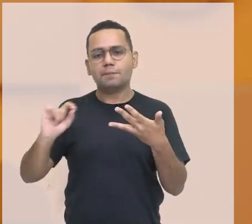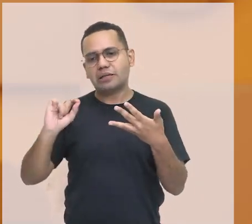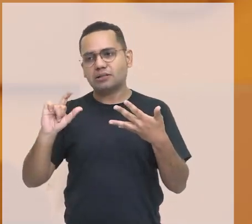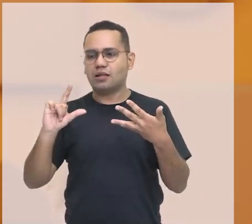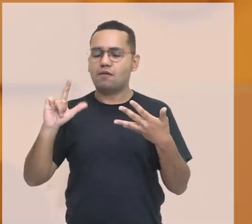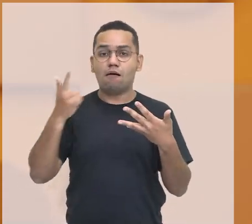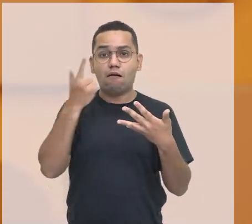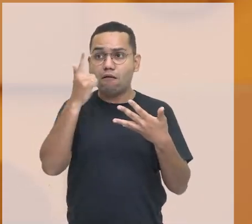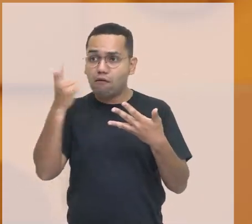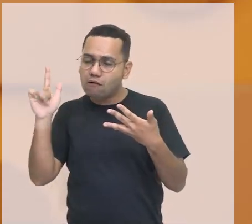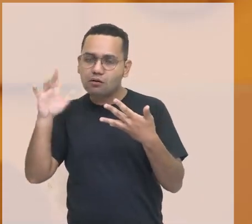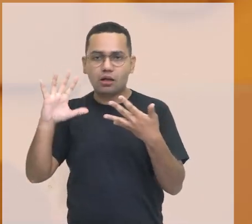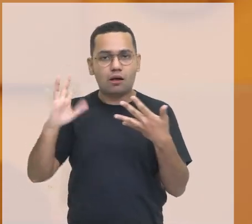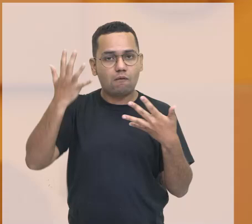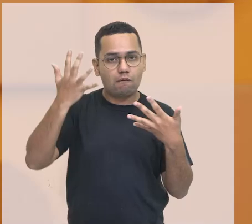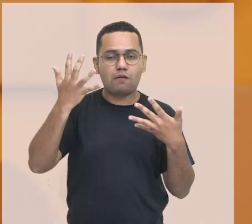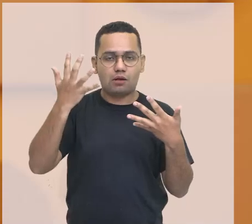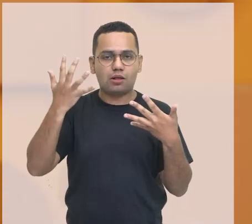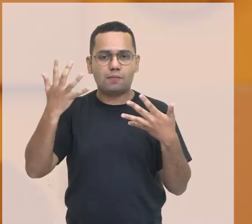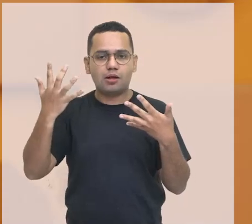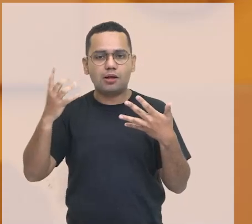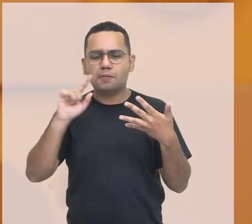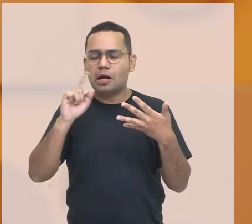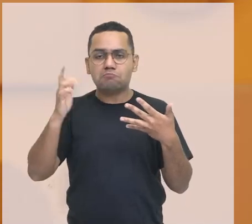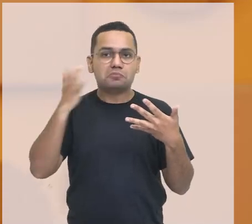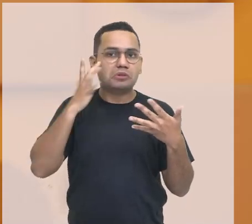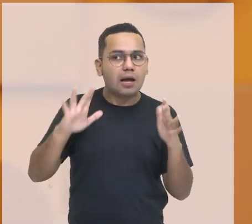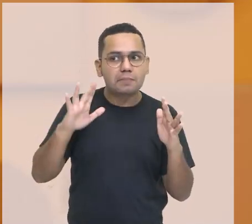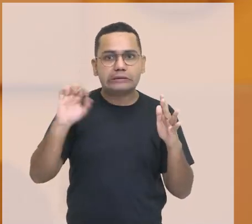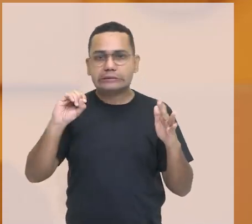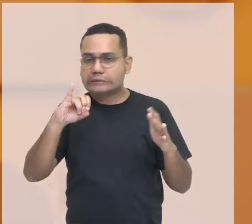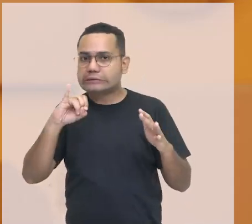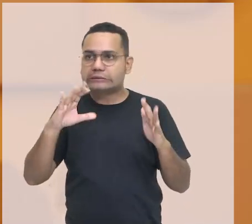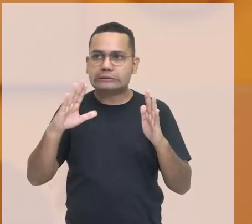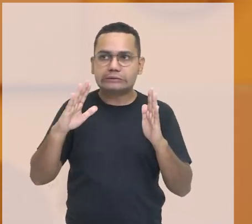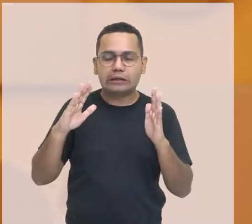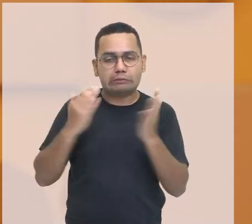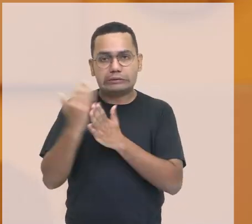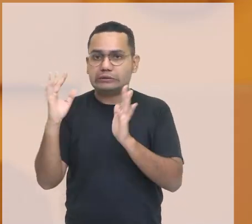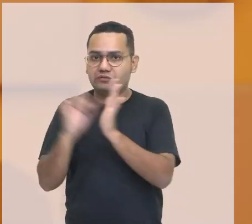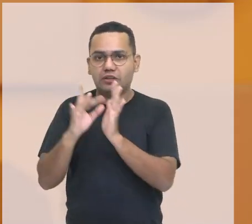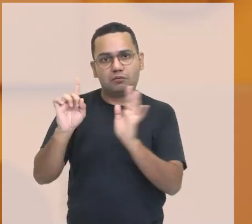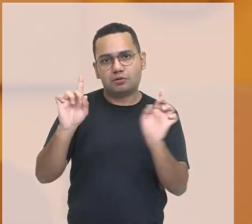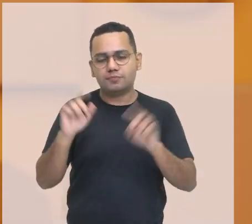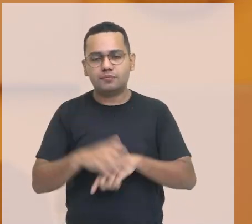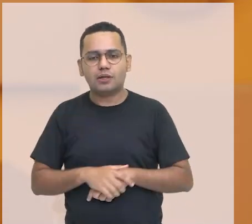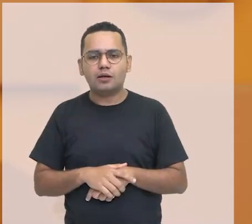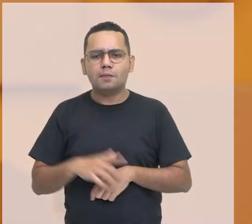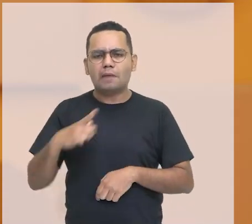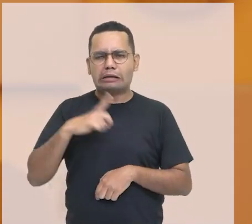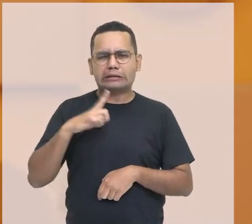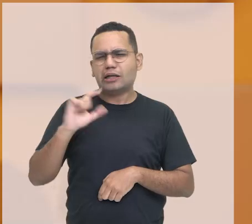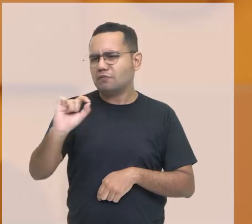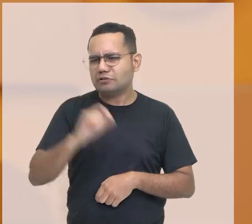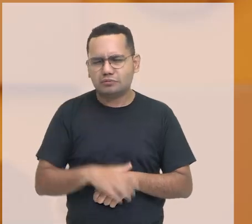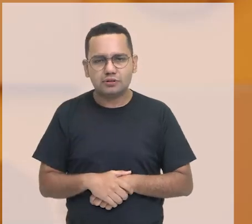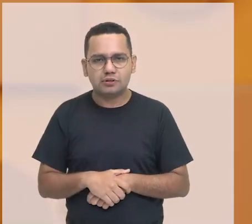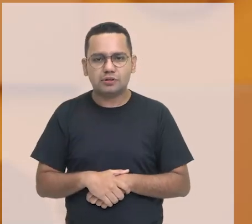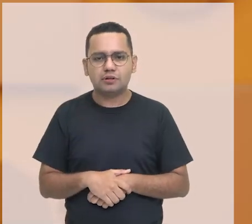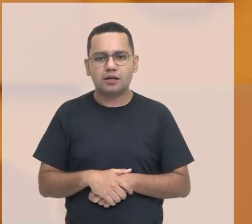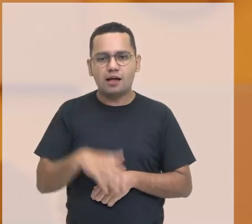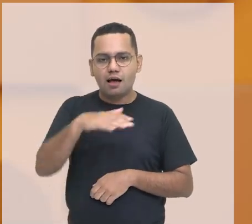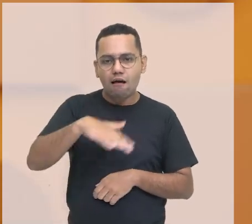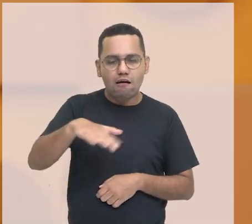conflito que, a priori, ninguém acreditava que ia acontecer. Existia uma política de apaziguamento em que o próprio governo